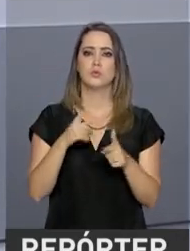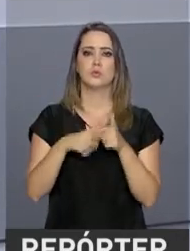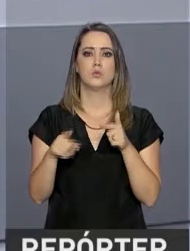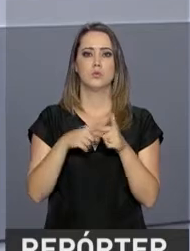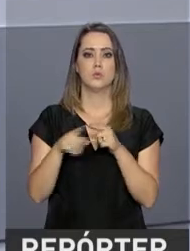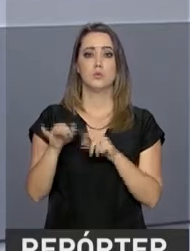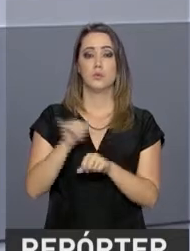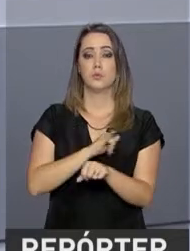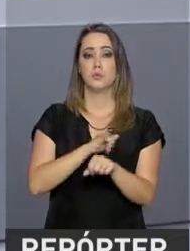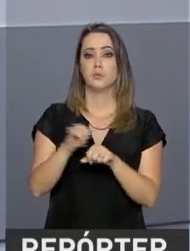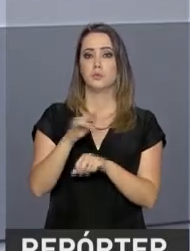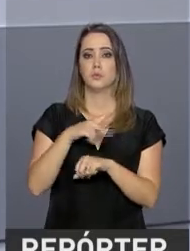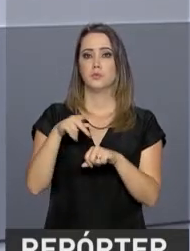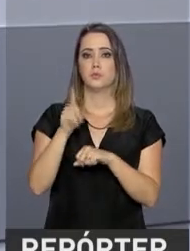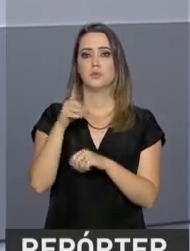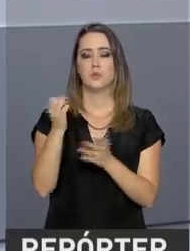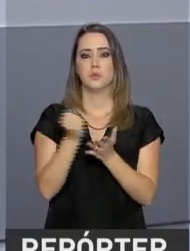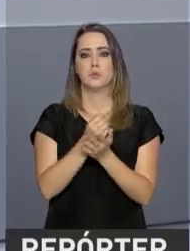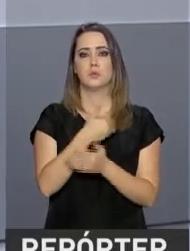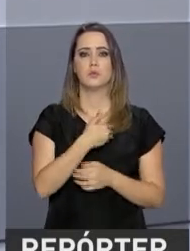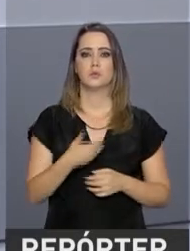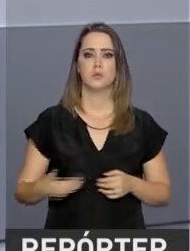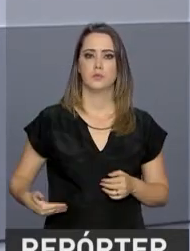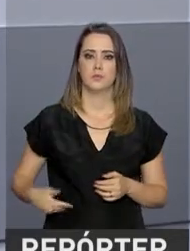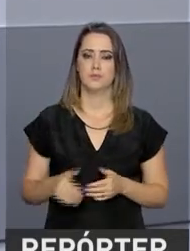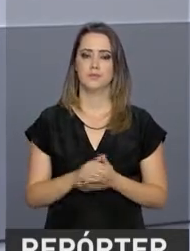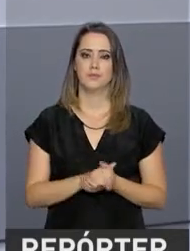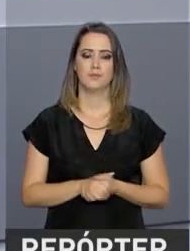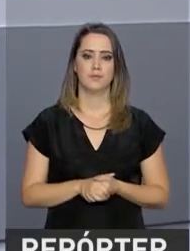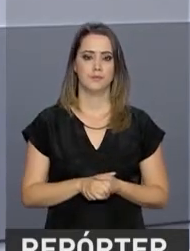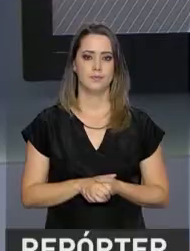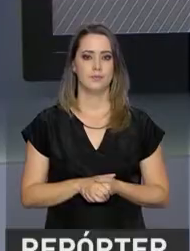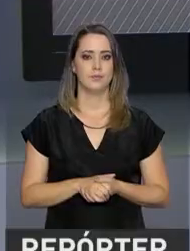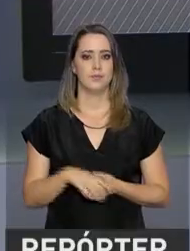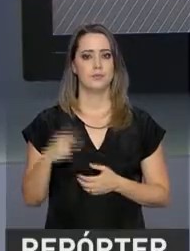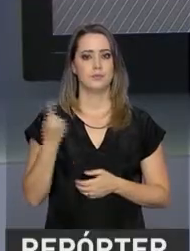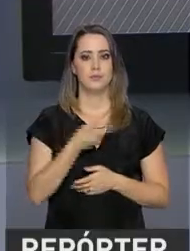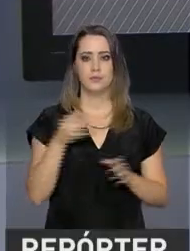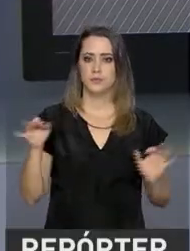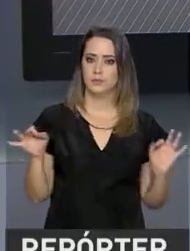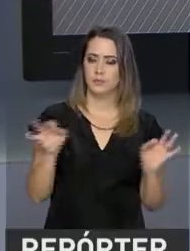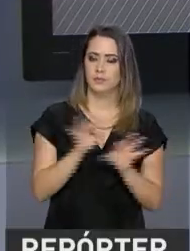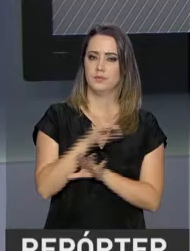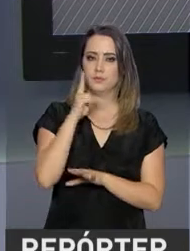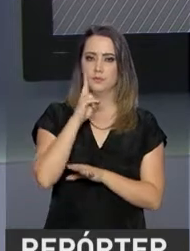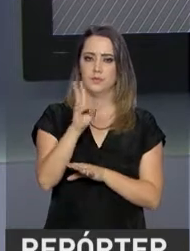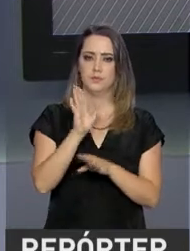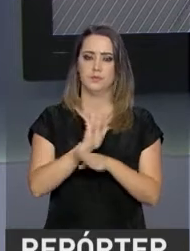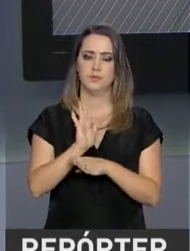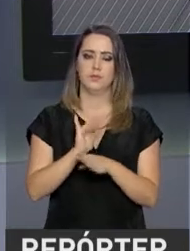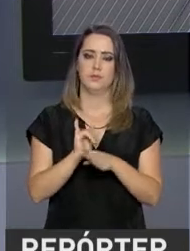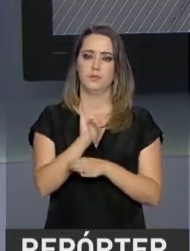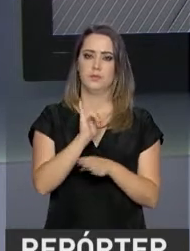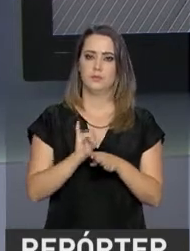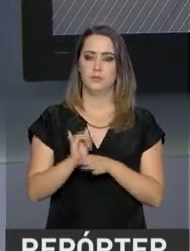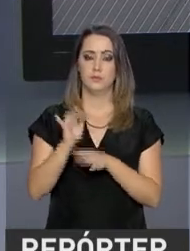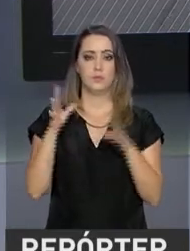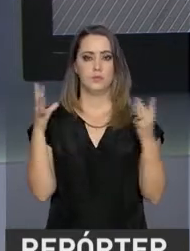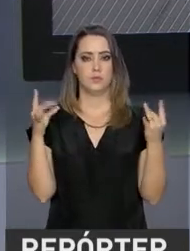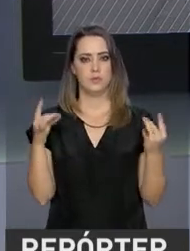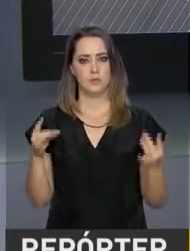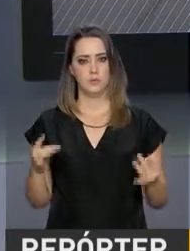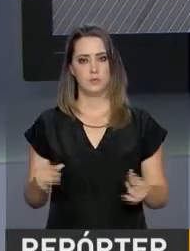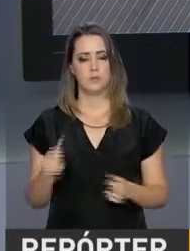problemas estruturais do país são a marca do seu governo e nós ficamos por aqui você pode rever as reportagens no